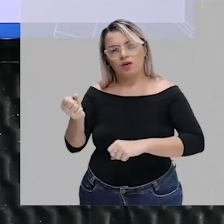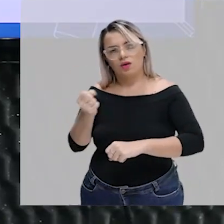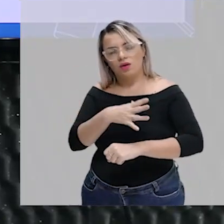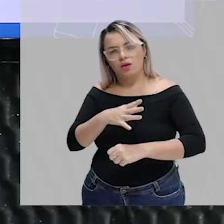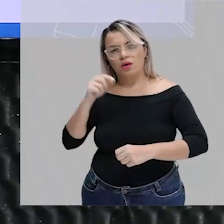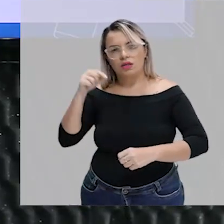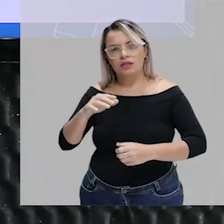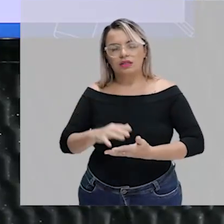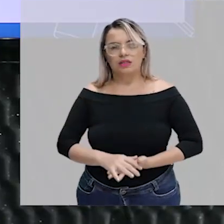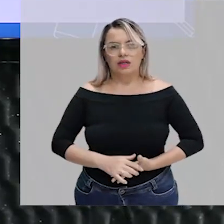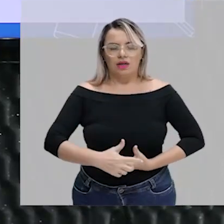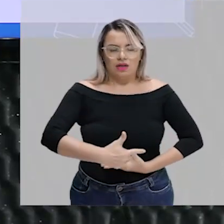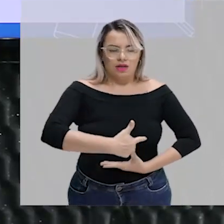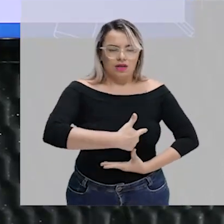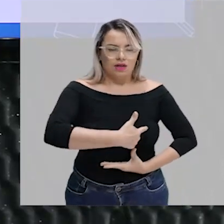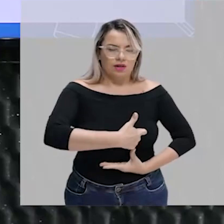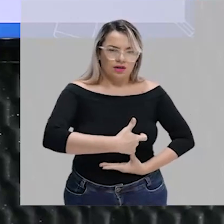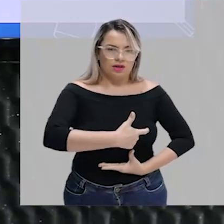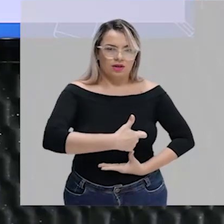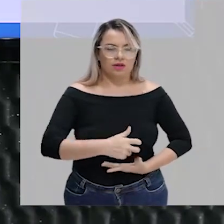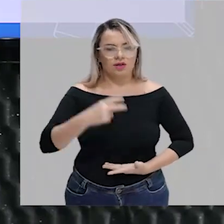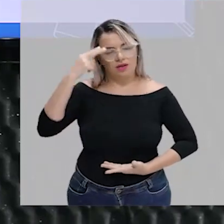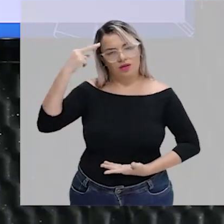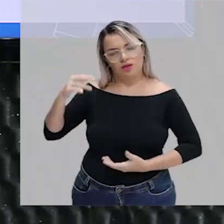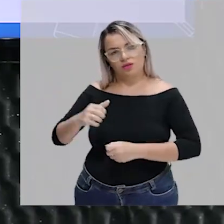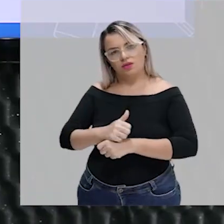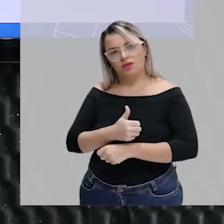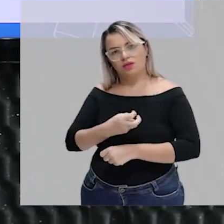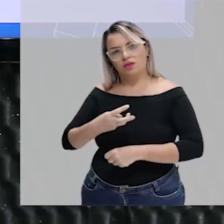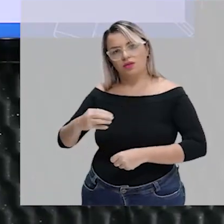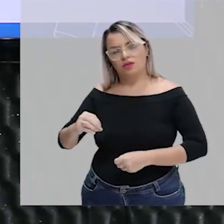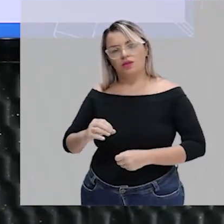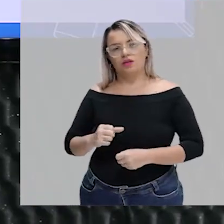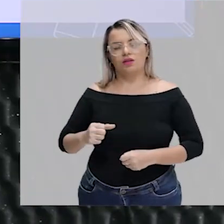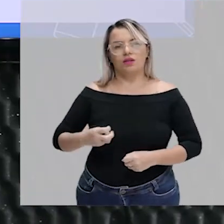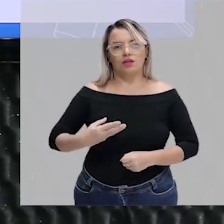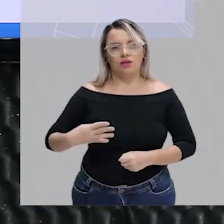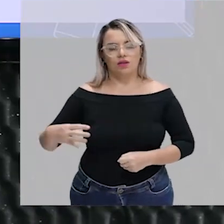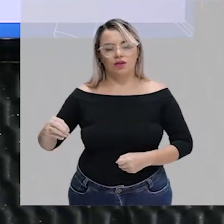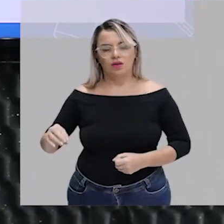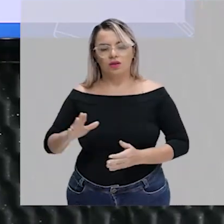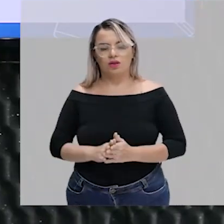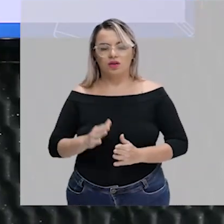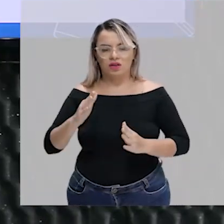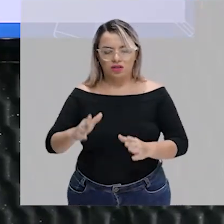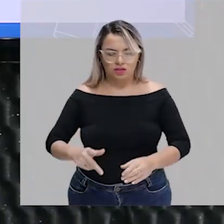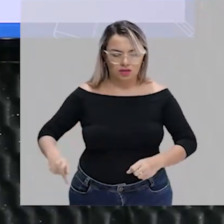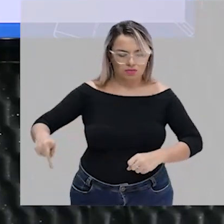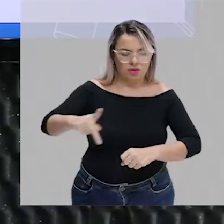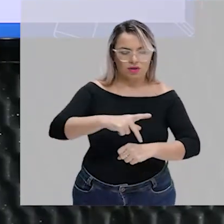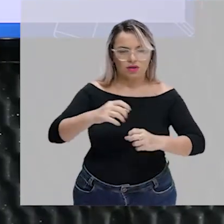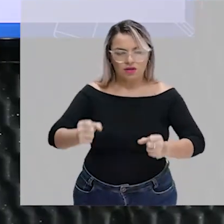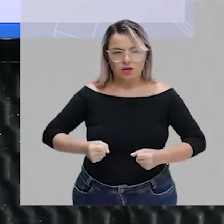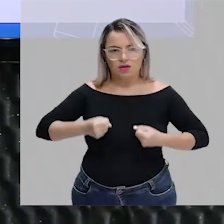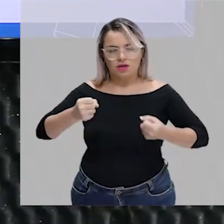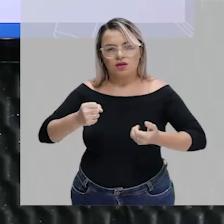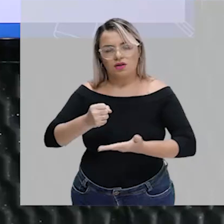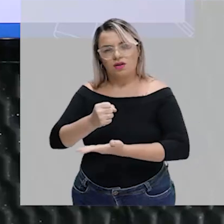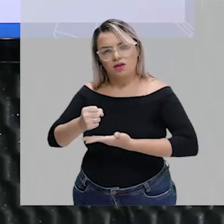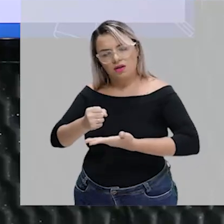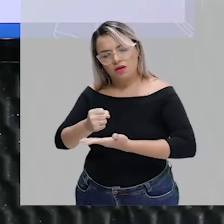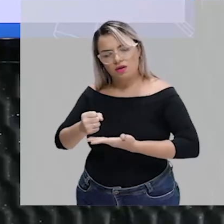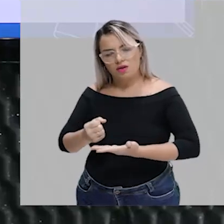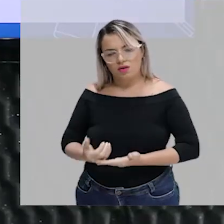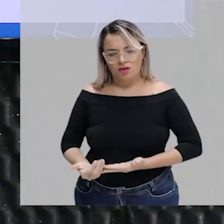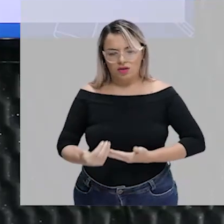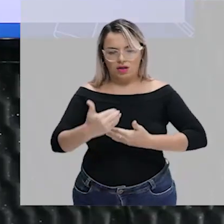30 e 40. A ideia de que o Estado forte e centralizador seria fundamental para criar esse vínculo de